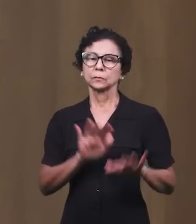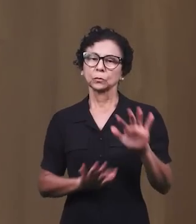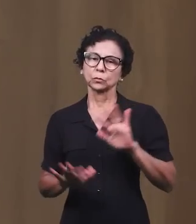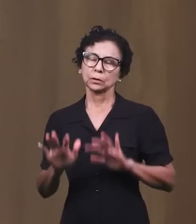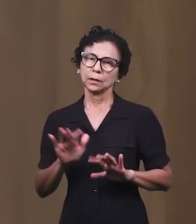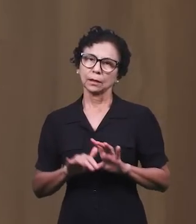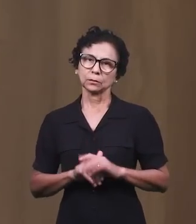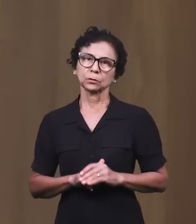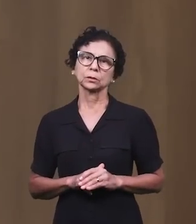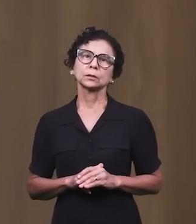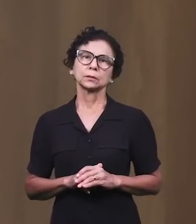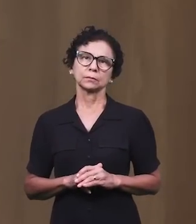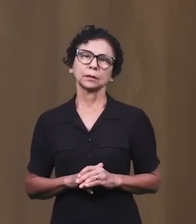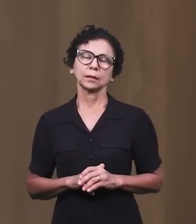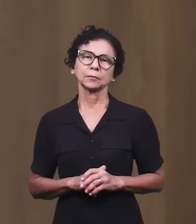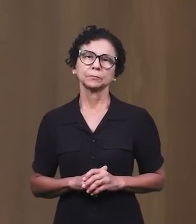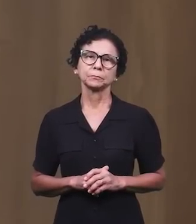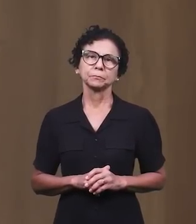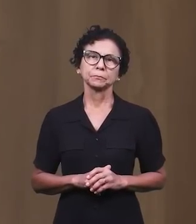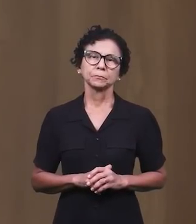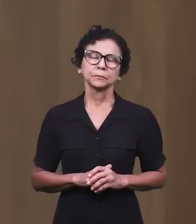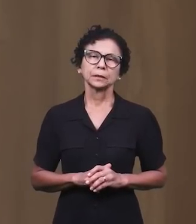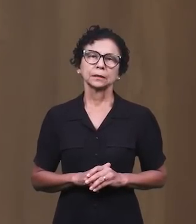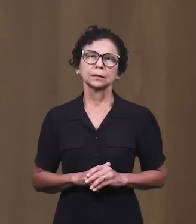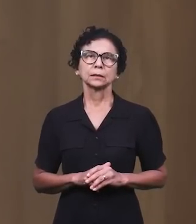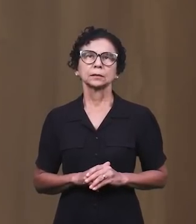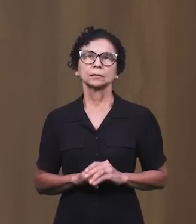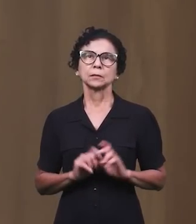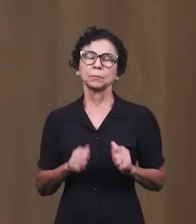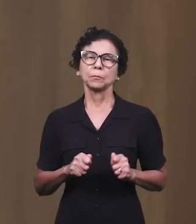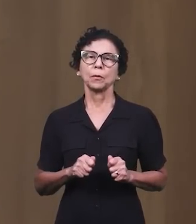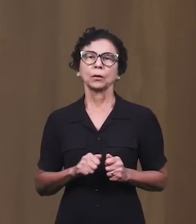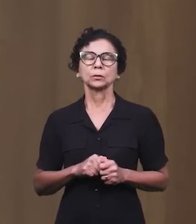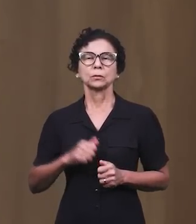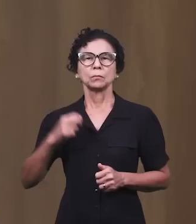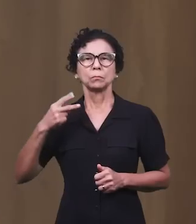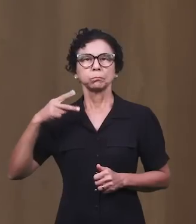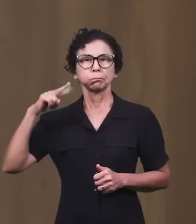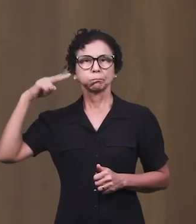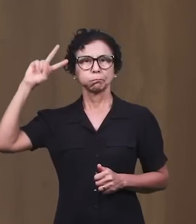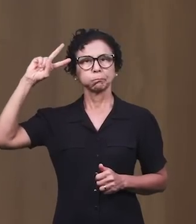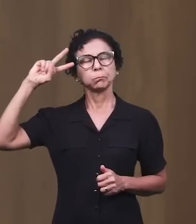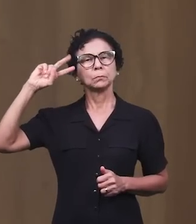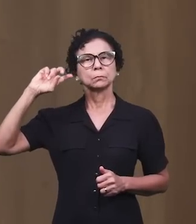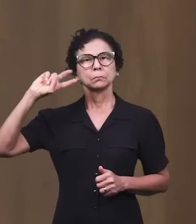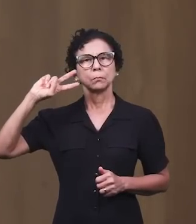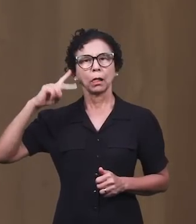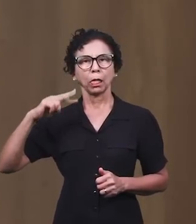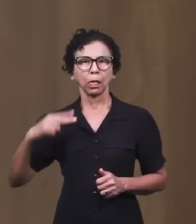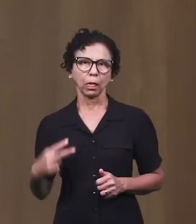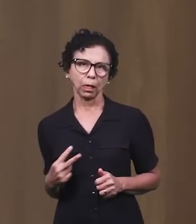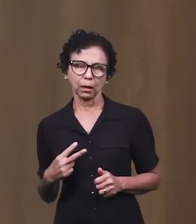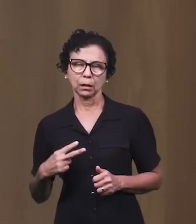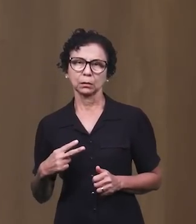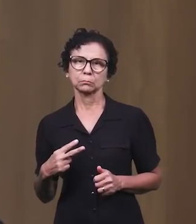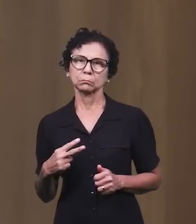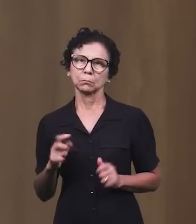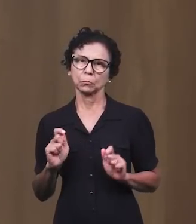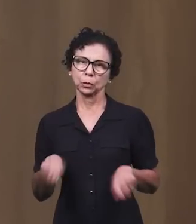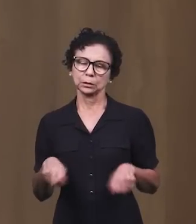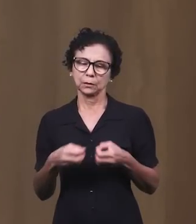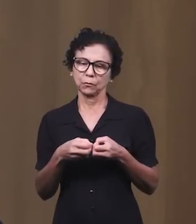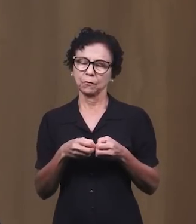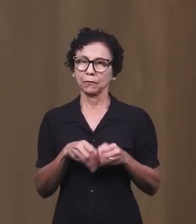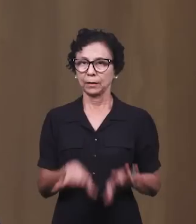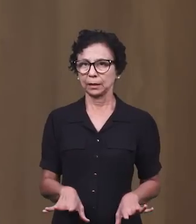esses riscos, correto? Porque ele pode ter um prejuízo, né? Existem algumas áreas que não é bom entrar